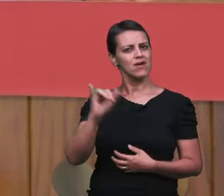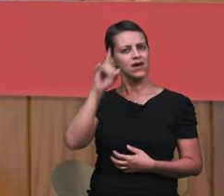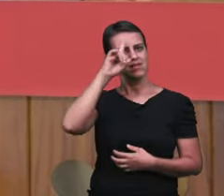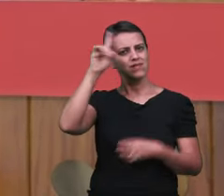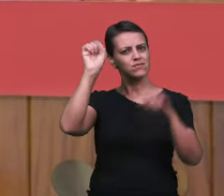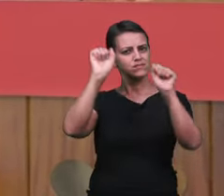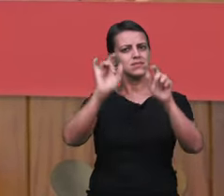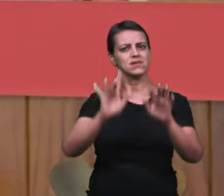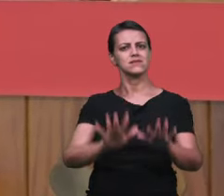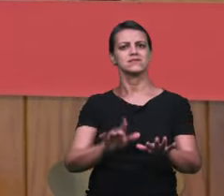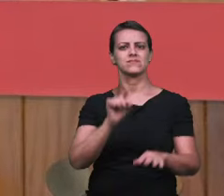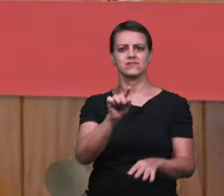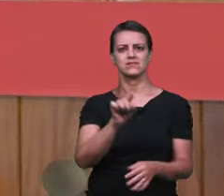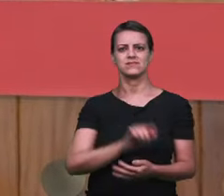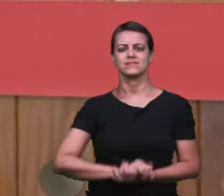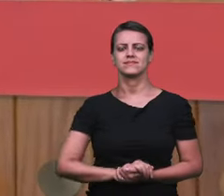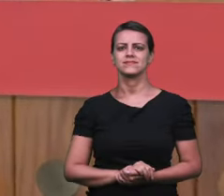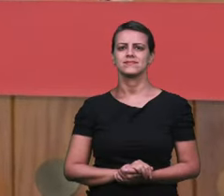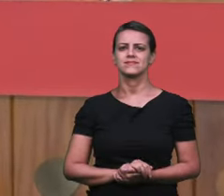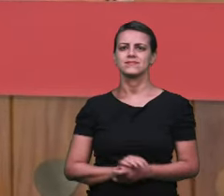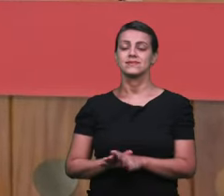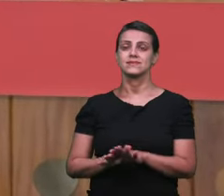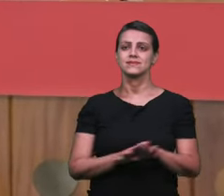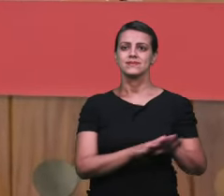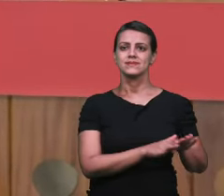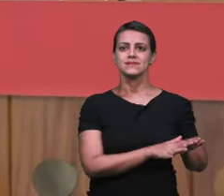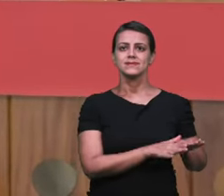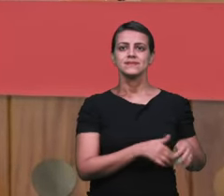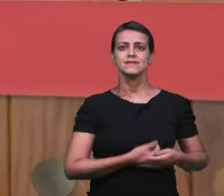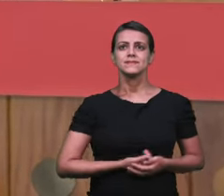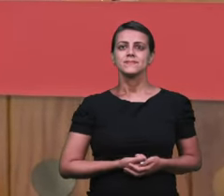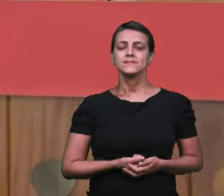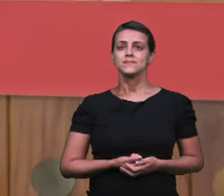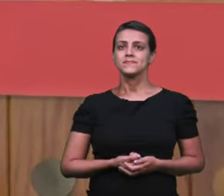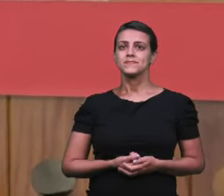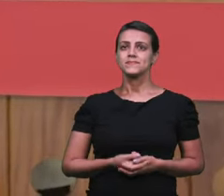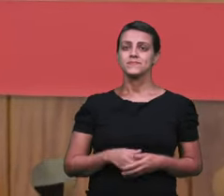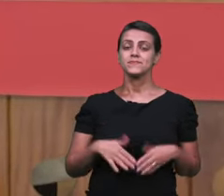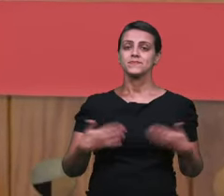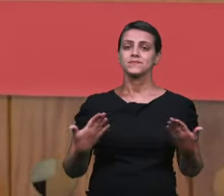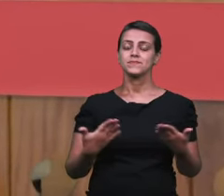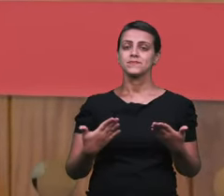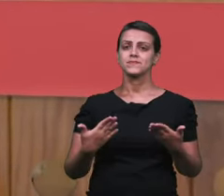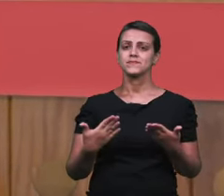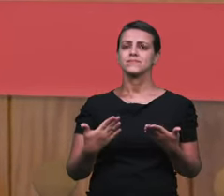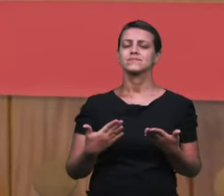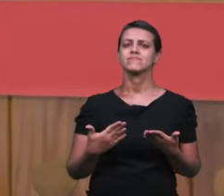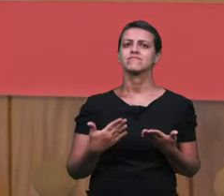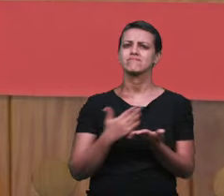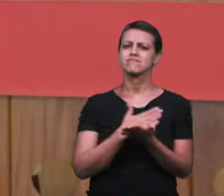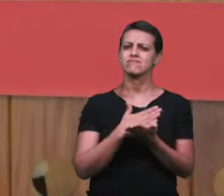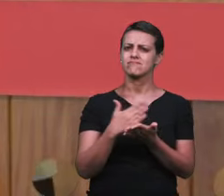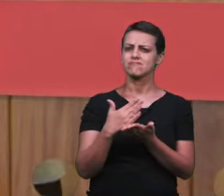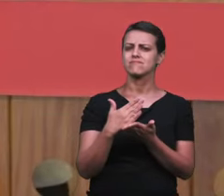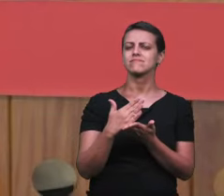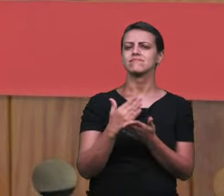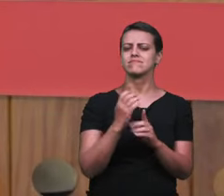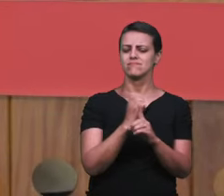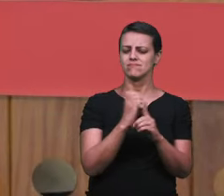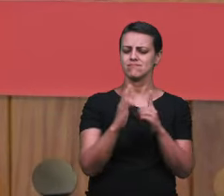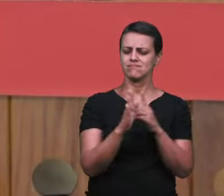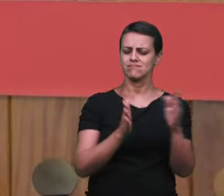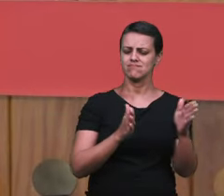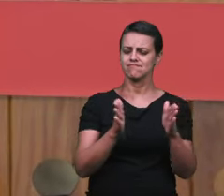grande bênção. Nós queremos agora dar aqui, portanto, início à primeira parte da nossa Escola Bíblica Dominical, que